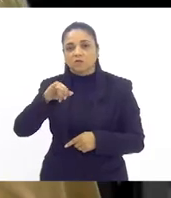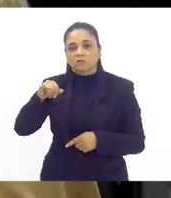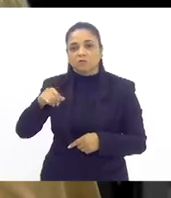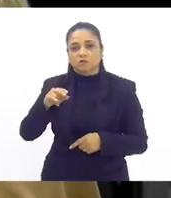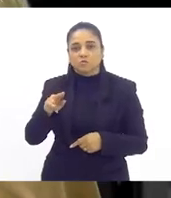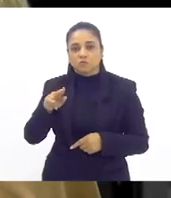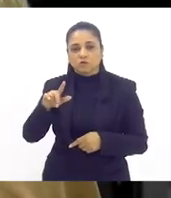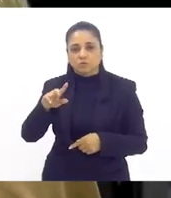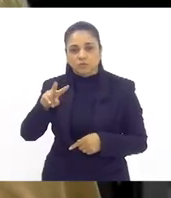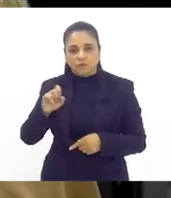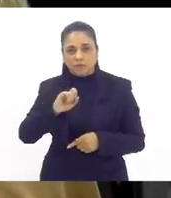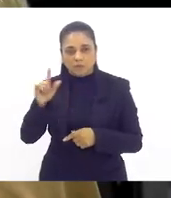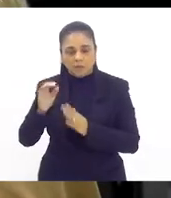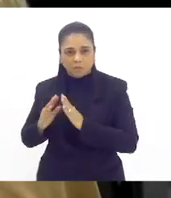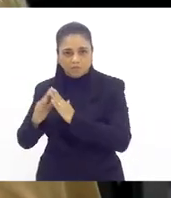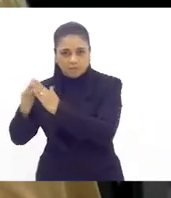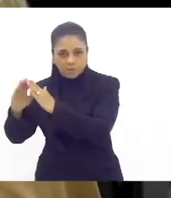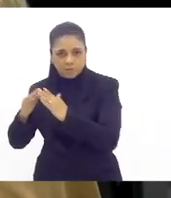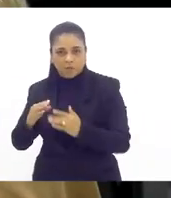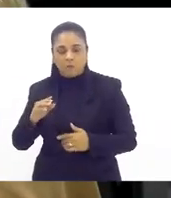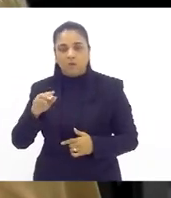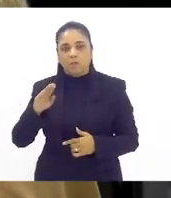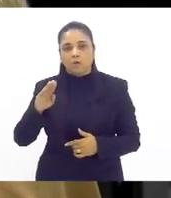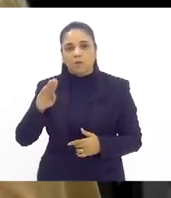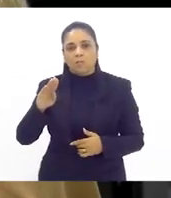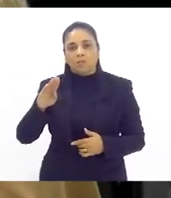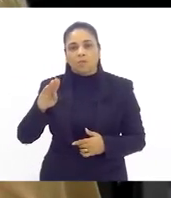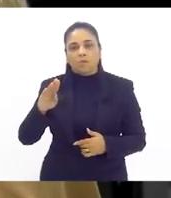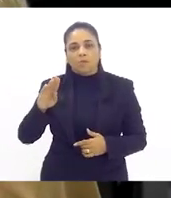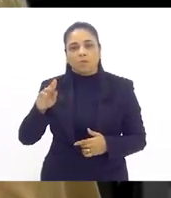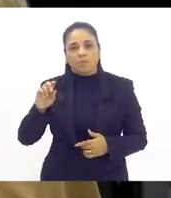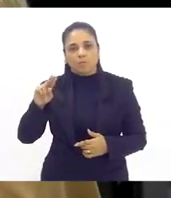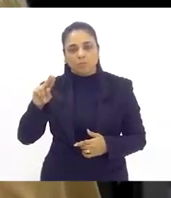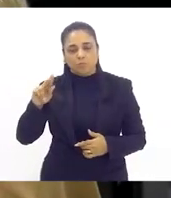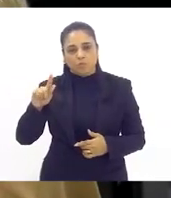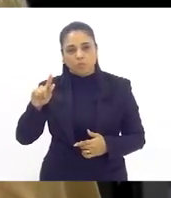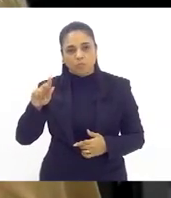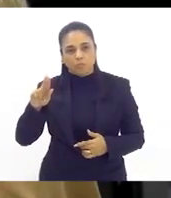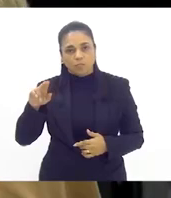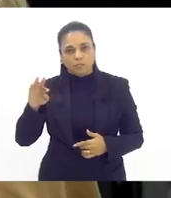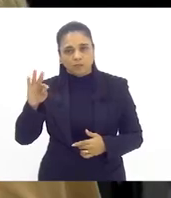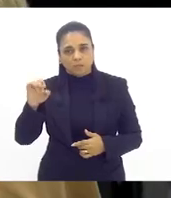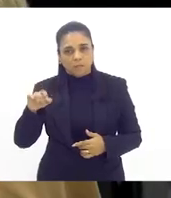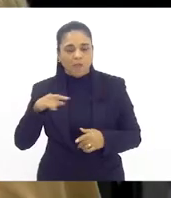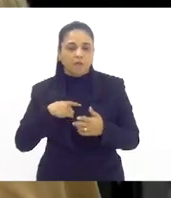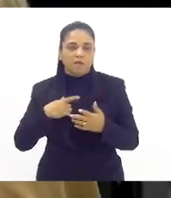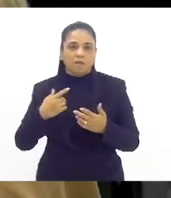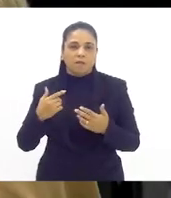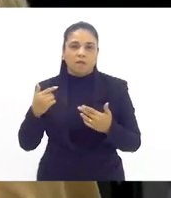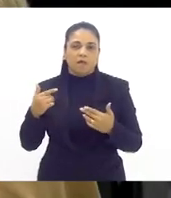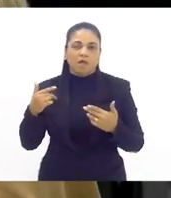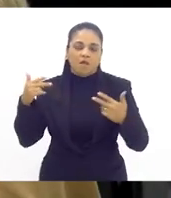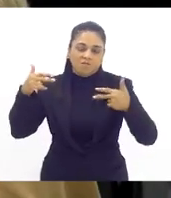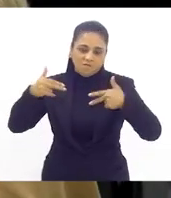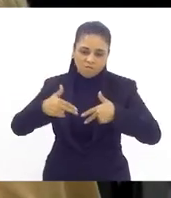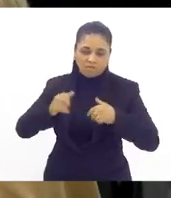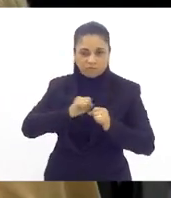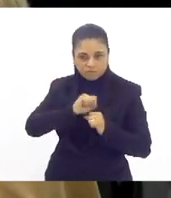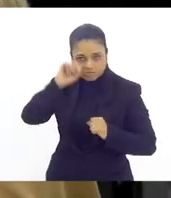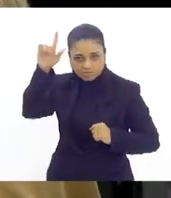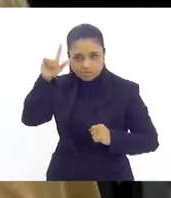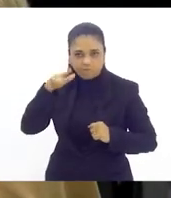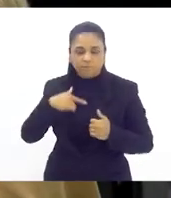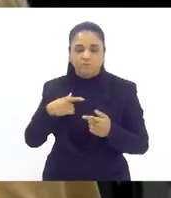literária da favela Flup Gutemberg da União nacional dos estudantes da Uni afochefe Gas gigante Elias aguibara